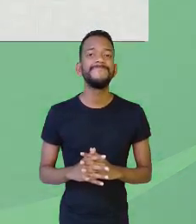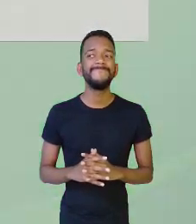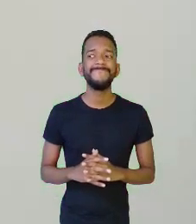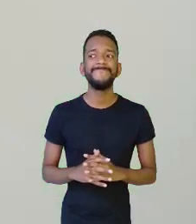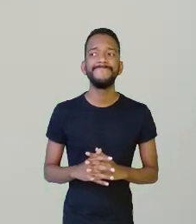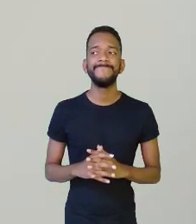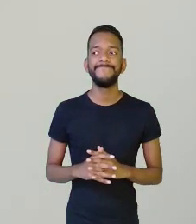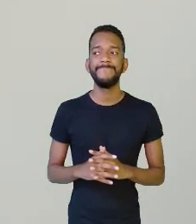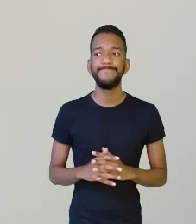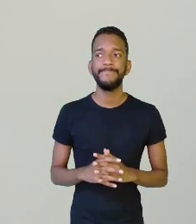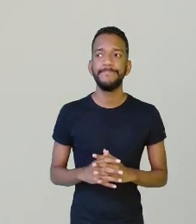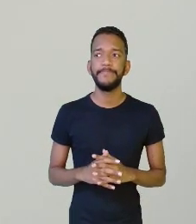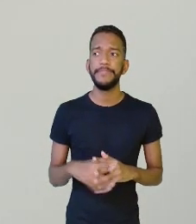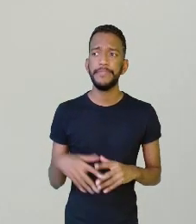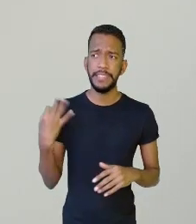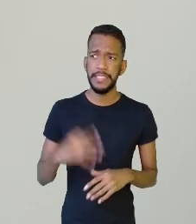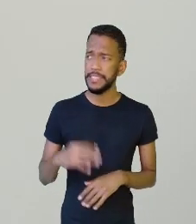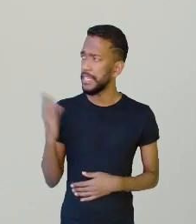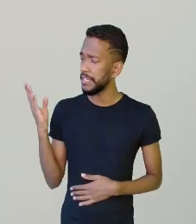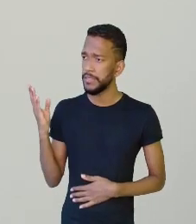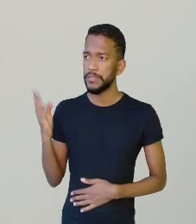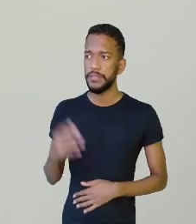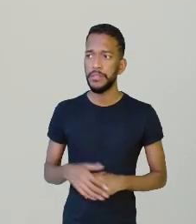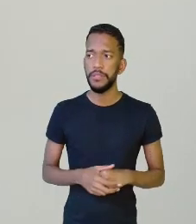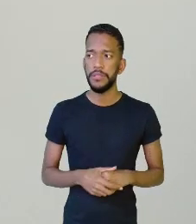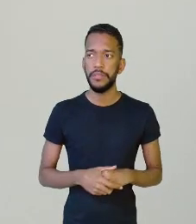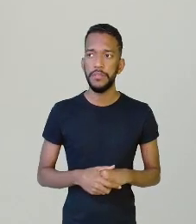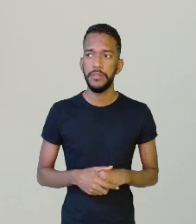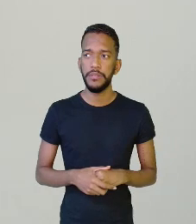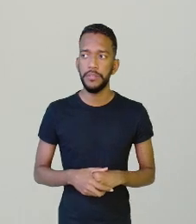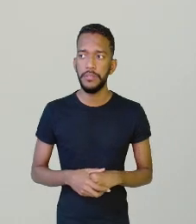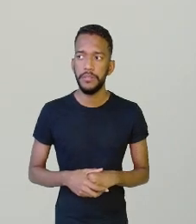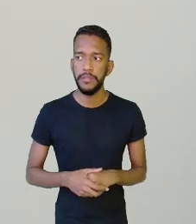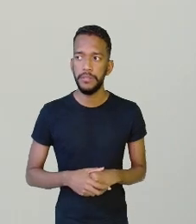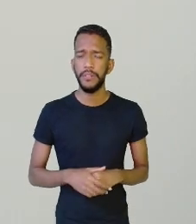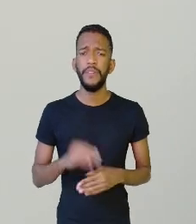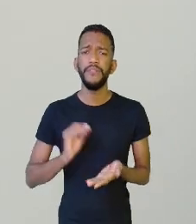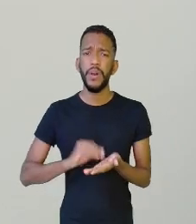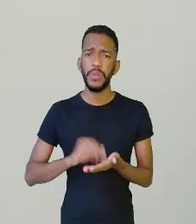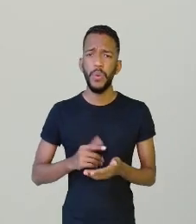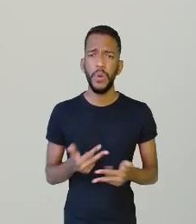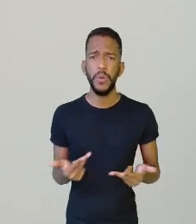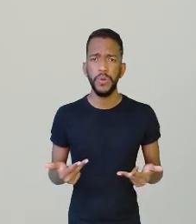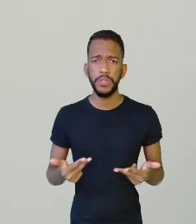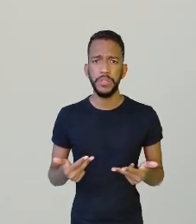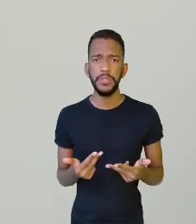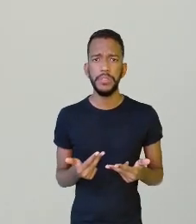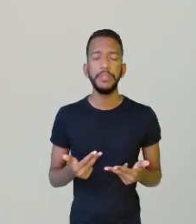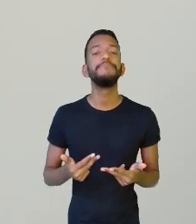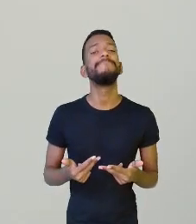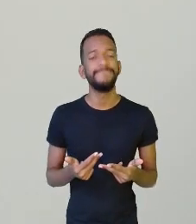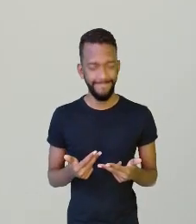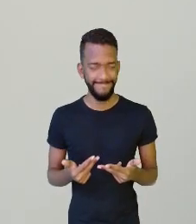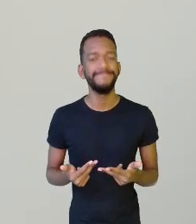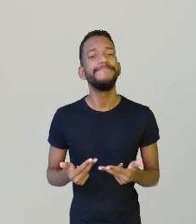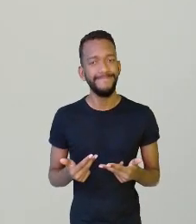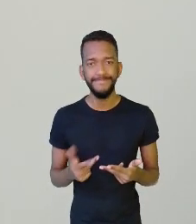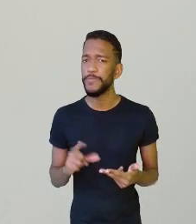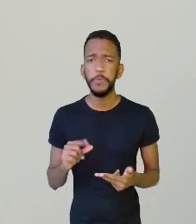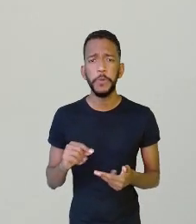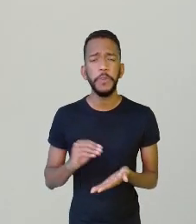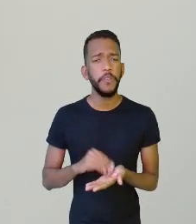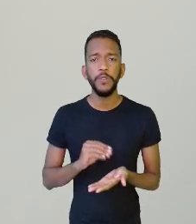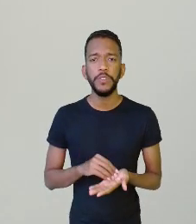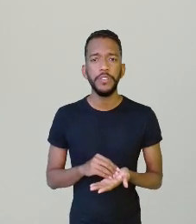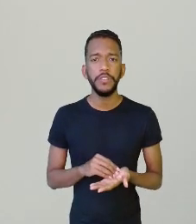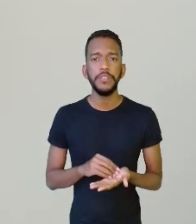Eita! Isso está certo? Diz para mim. Está faltando alguma coisa? Certamente. O que é que está